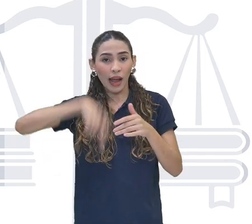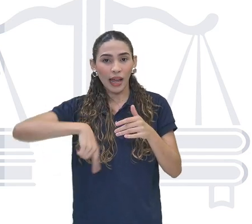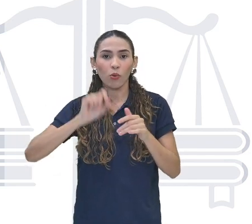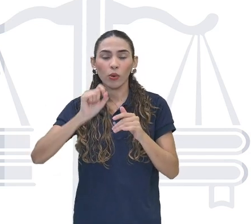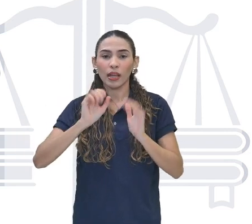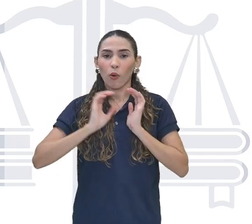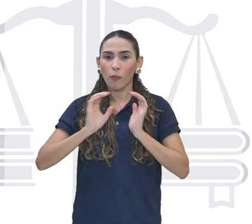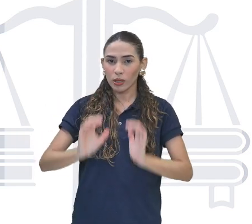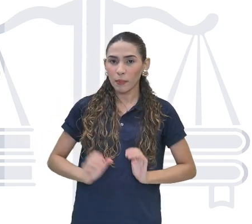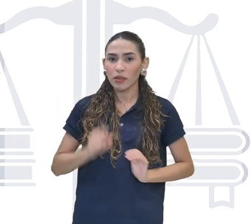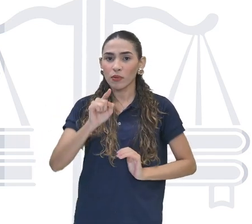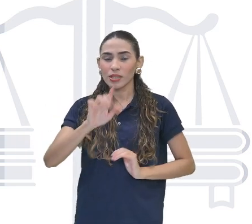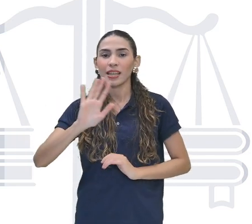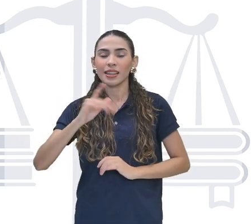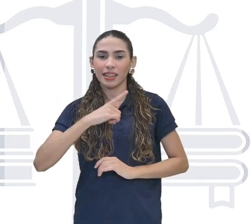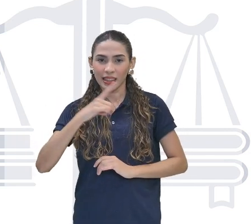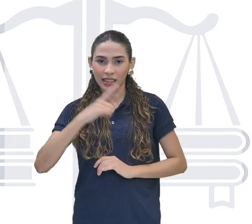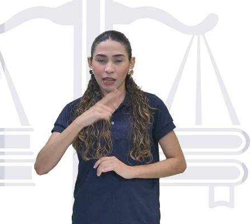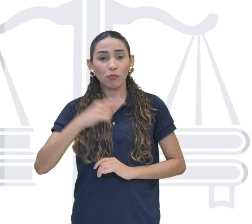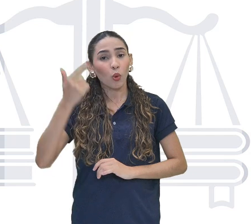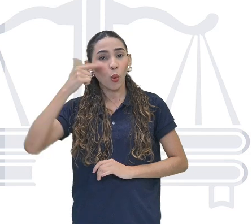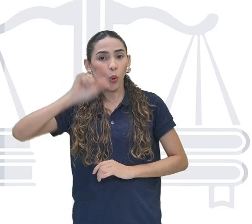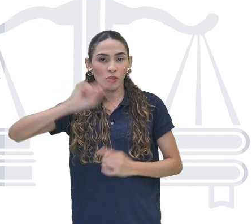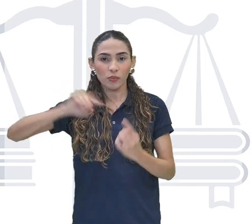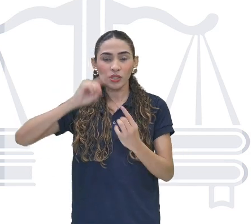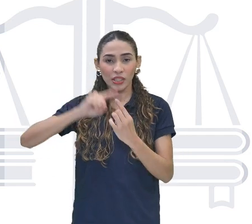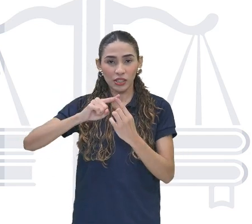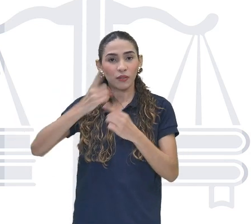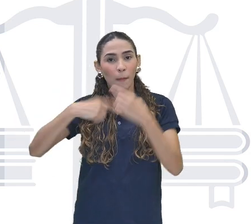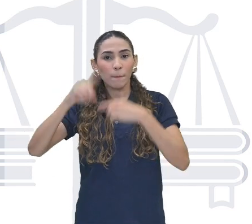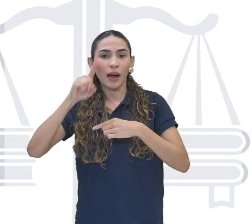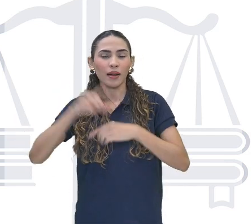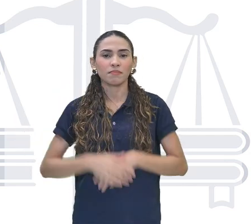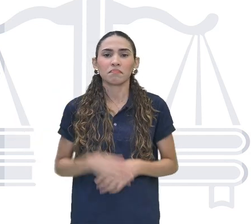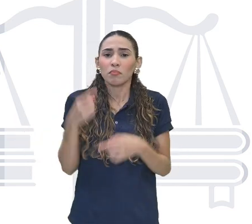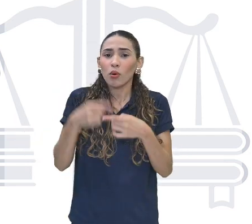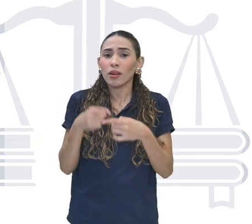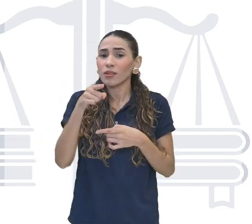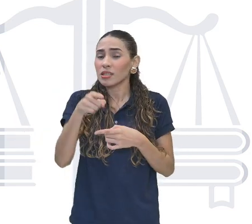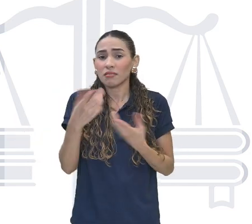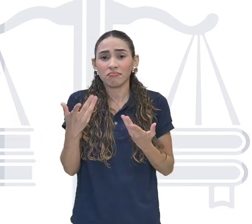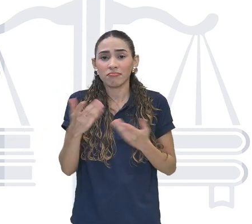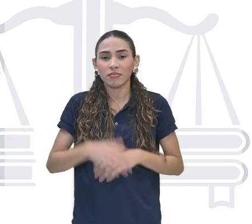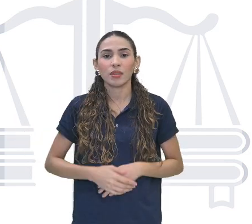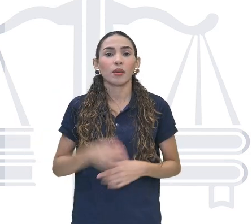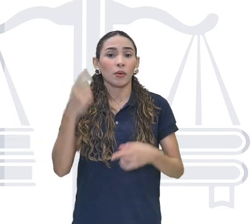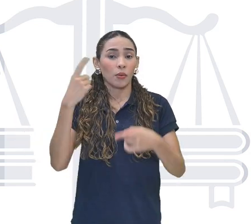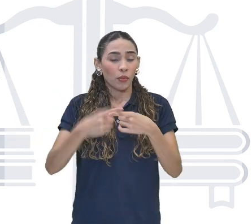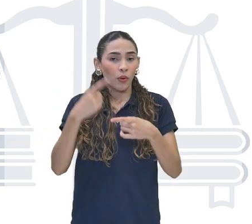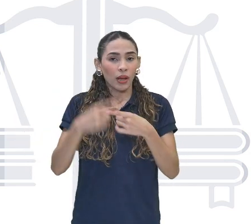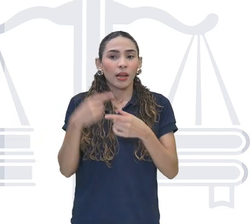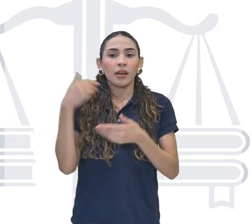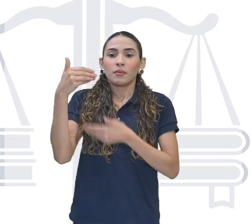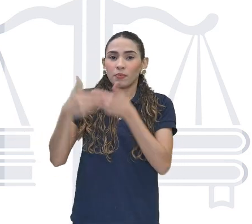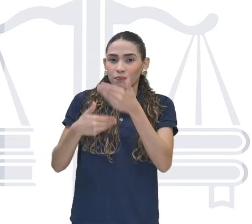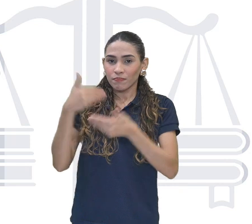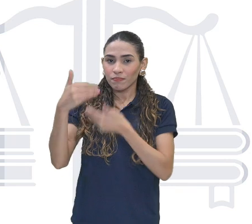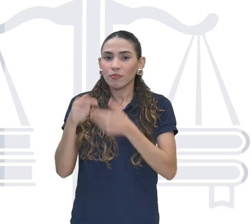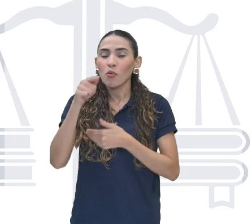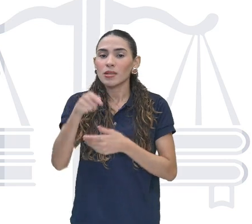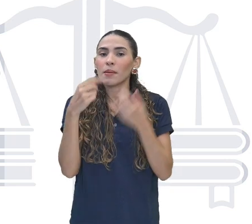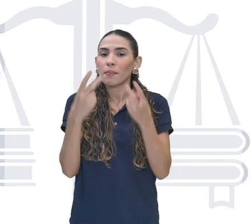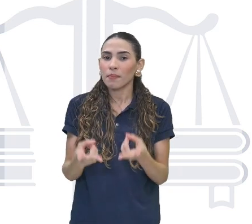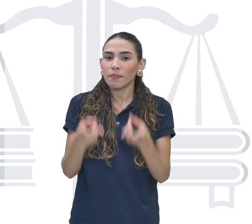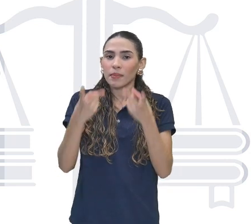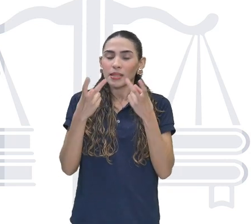tem para resolver a sua tarefa. Por que você faz isso? Né? Porque ao longo do tempo você percebeu,